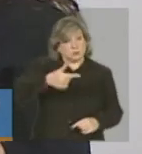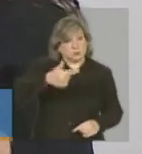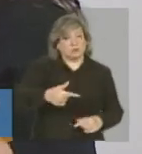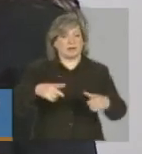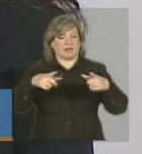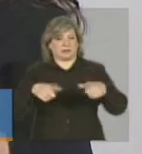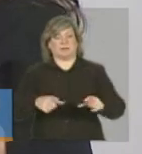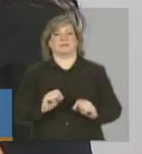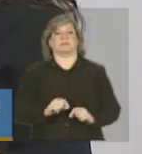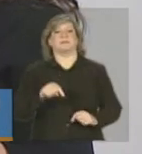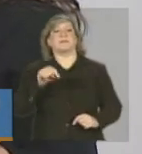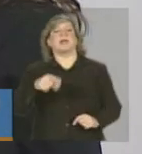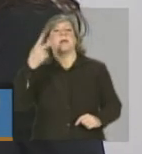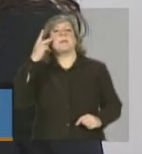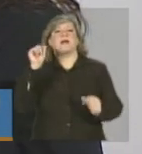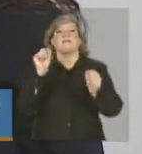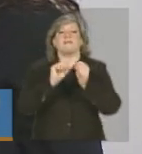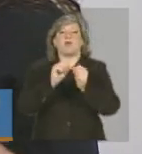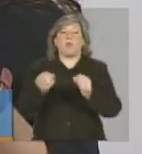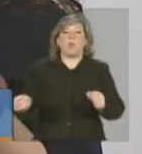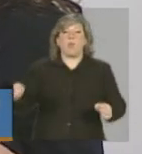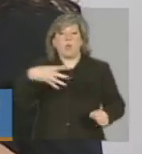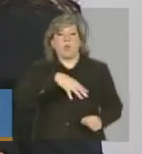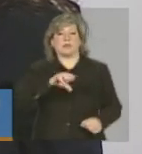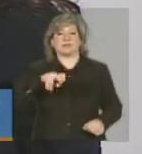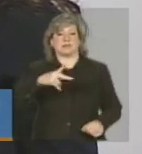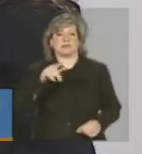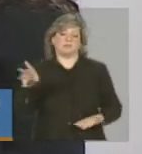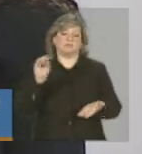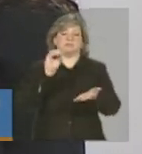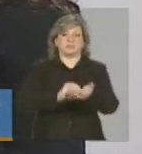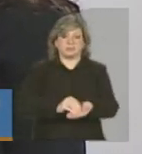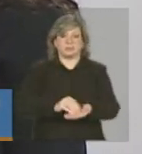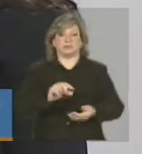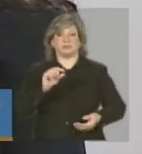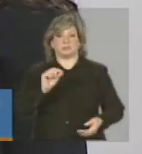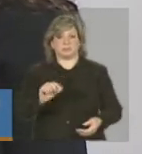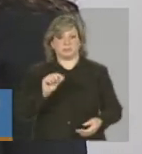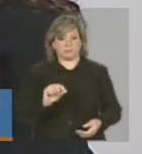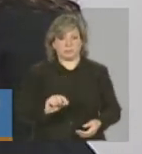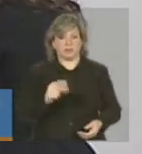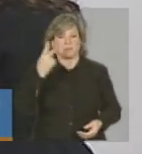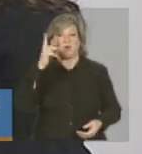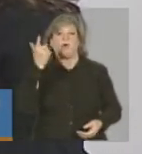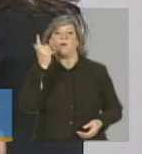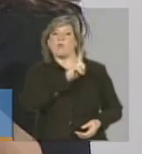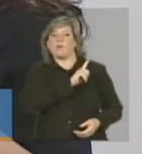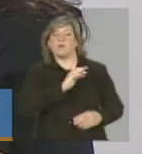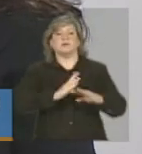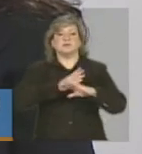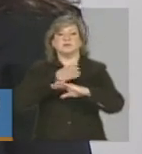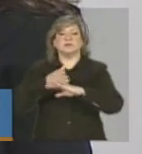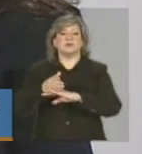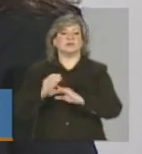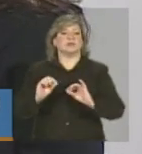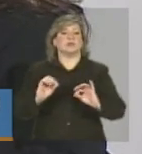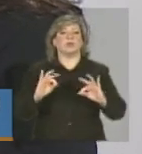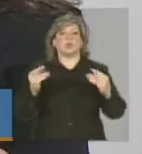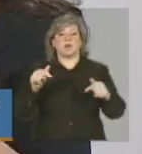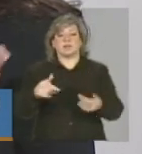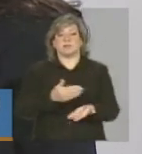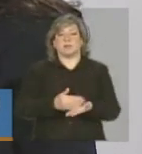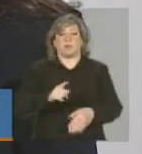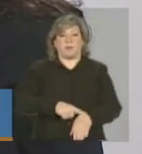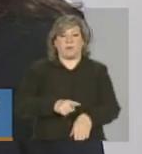A segunda caixinha, é para criar a nova senha. Então, é a nova senha que será a senha para acesso a partir desse momento,